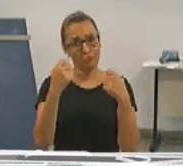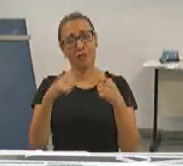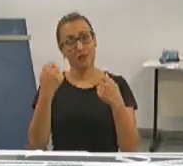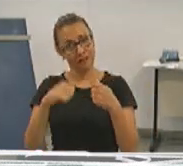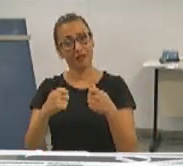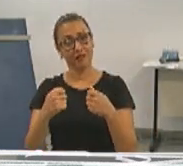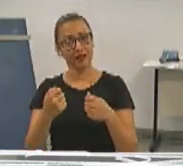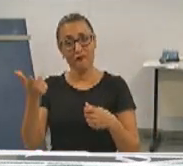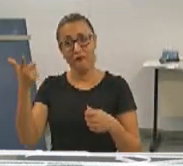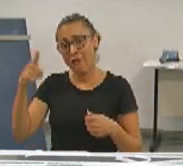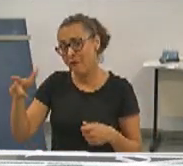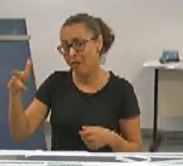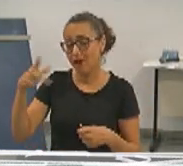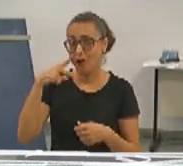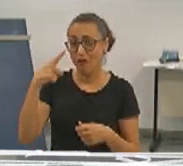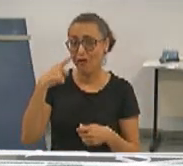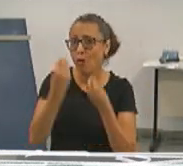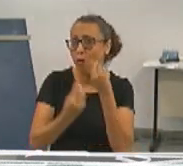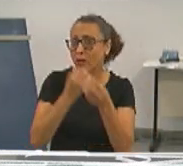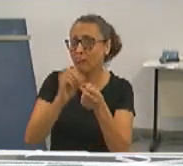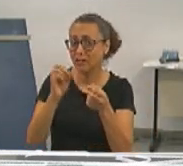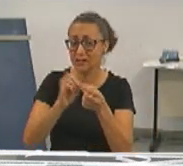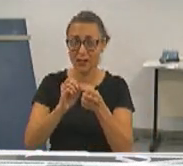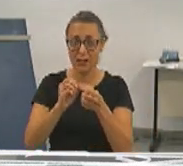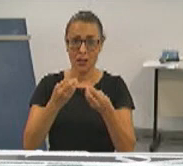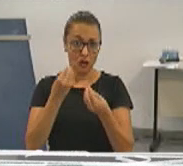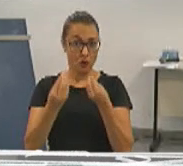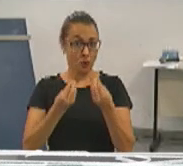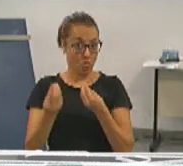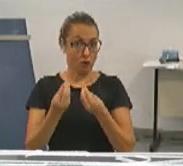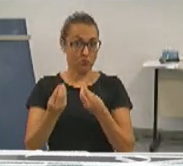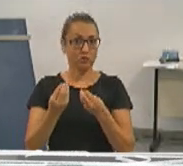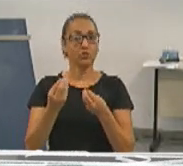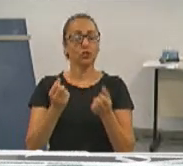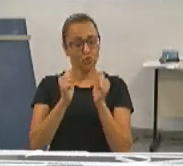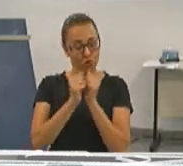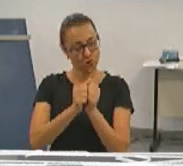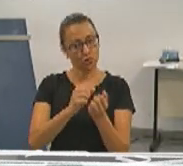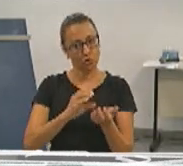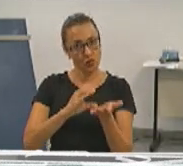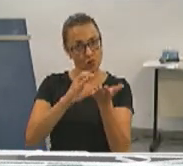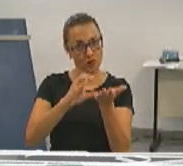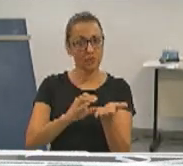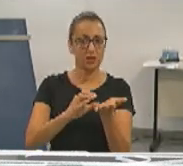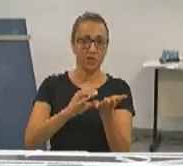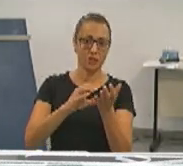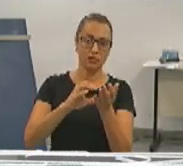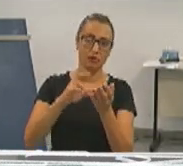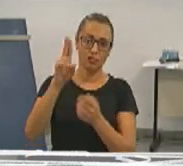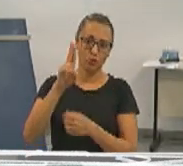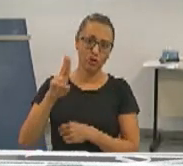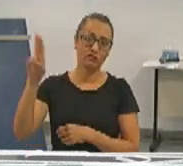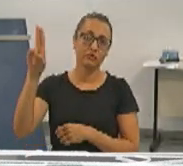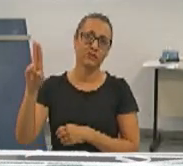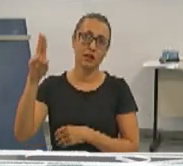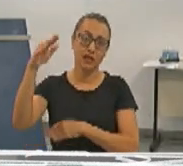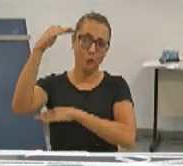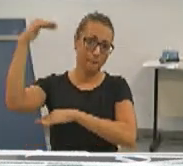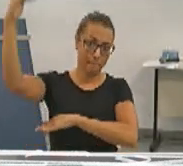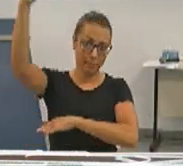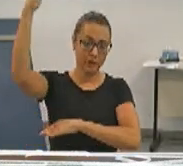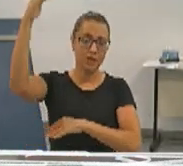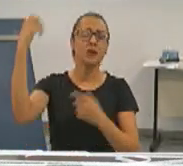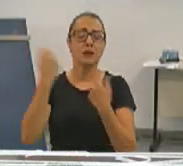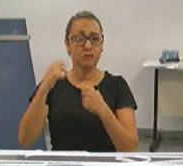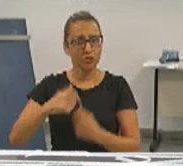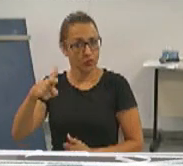rediscutir. E como a gente faz isso? A gente tem que fazer através do Conselho Universitário, que é o órgão máximo. Então, a gente precisa rever essa